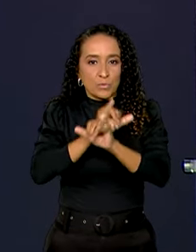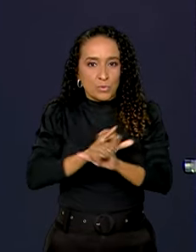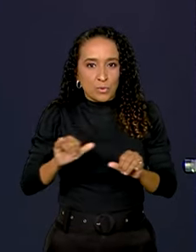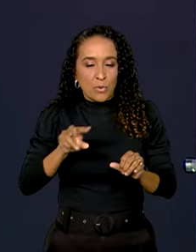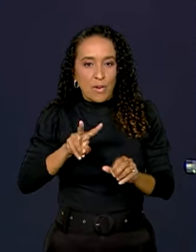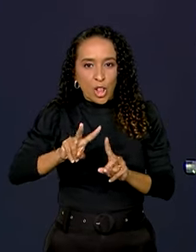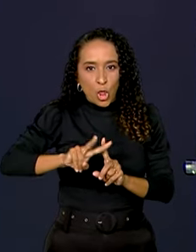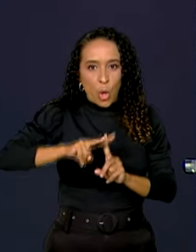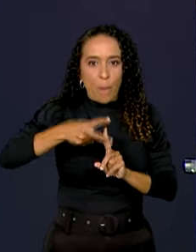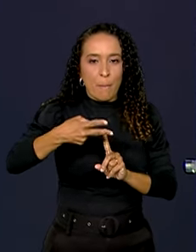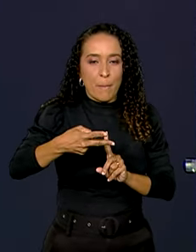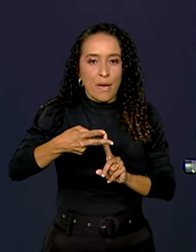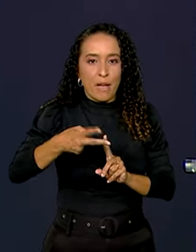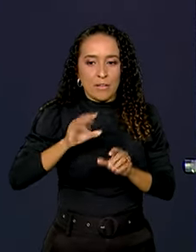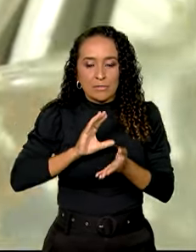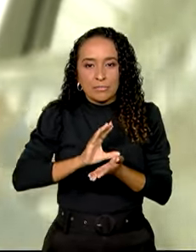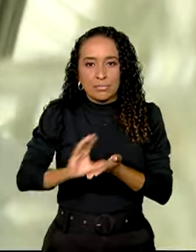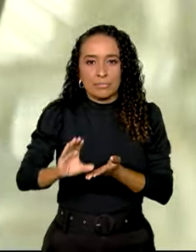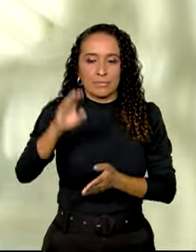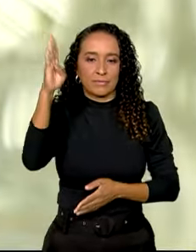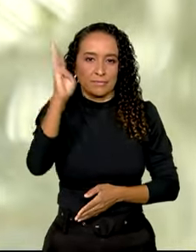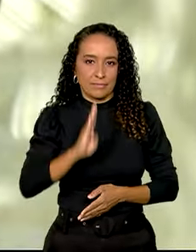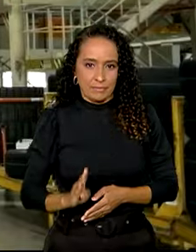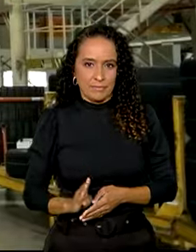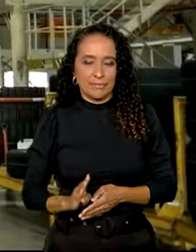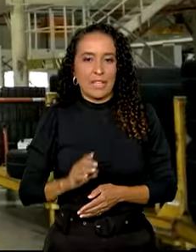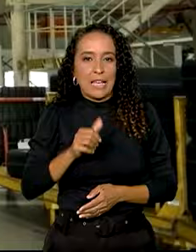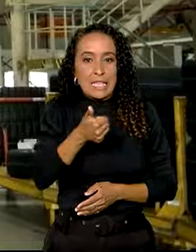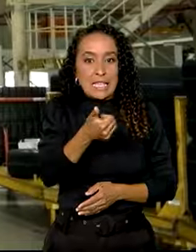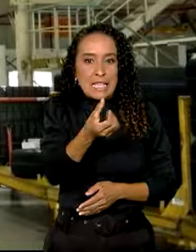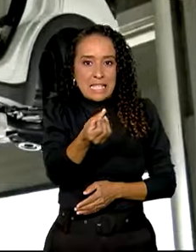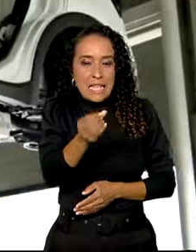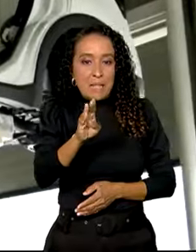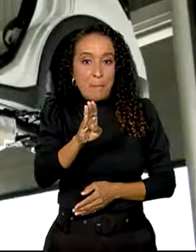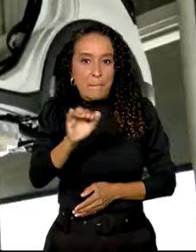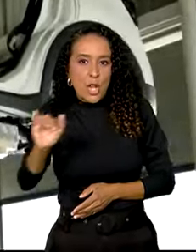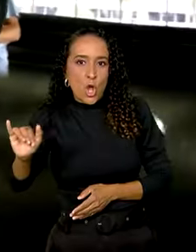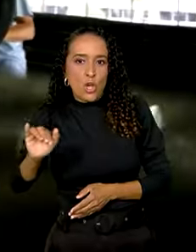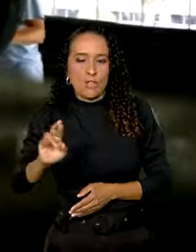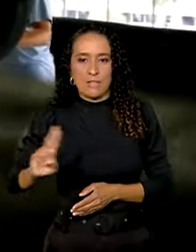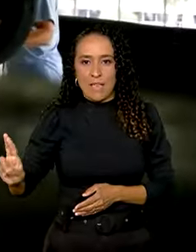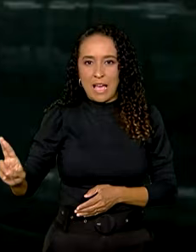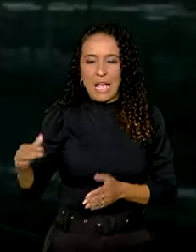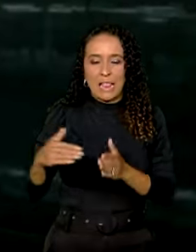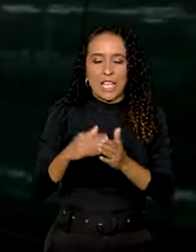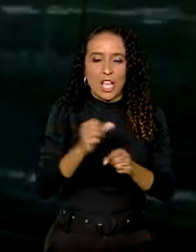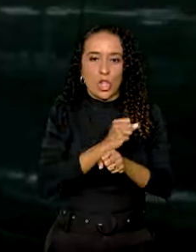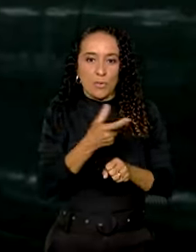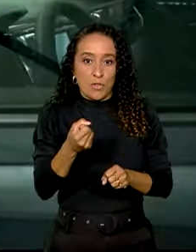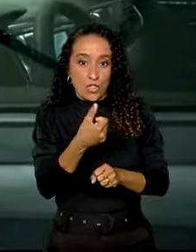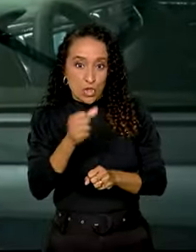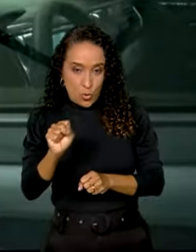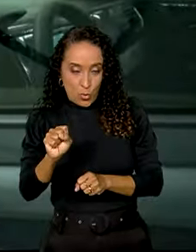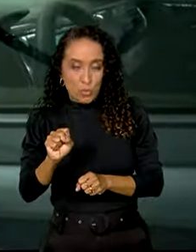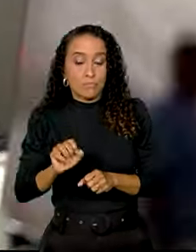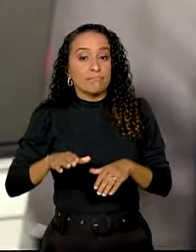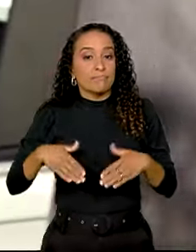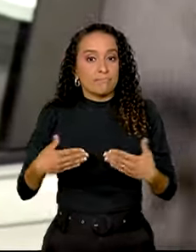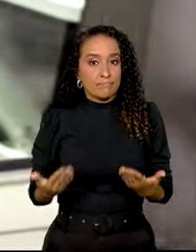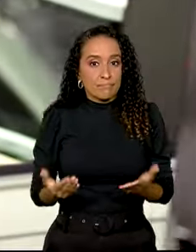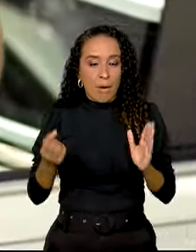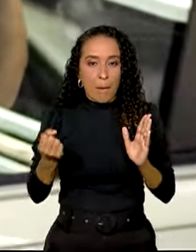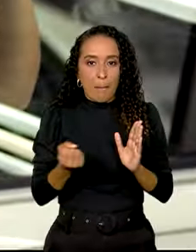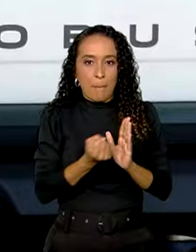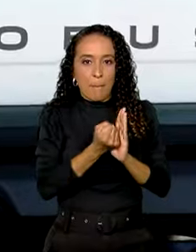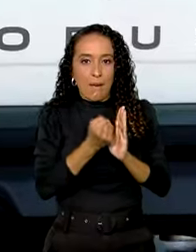vai dobrar os investimentos no Brasil. Serão 16 bilhões até 2028. E com isso, a marca